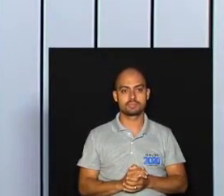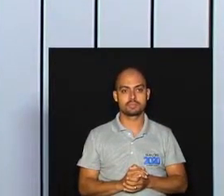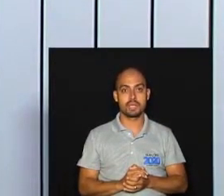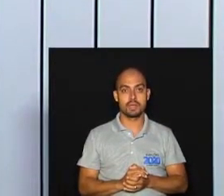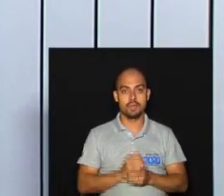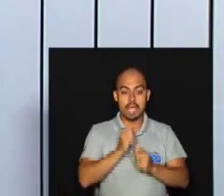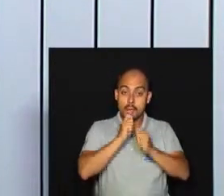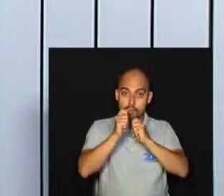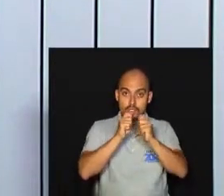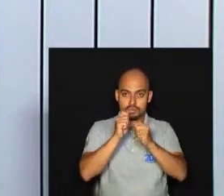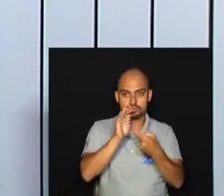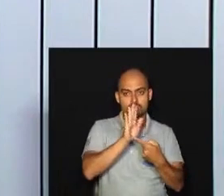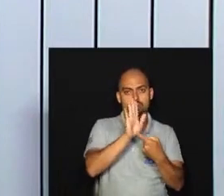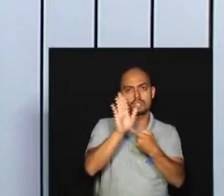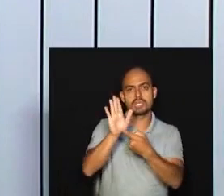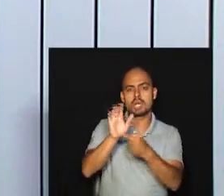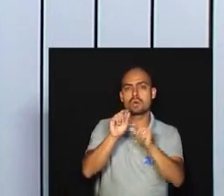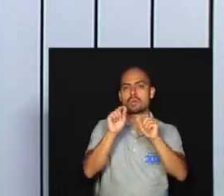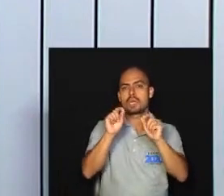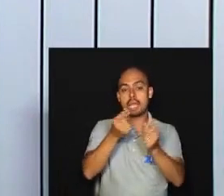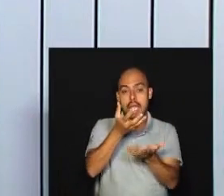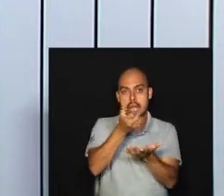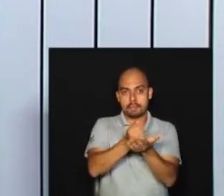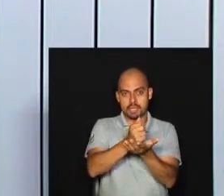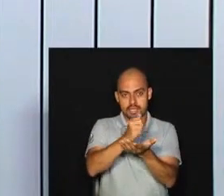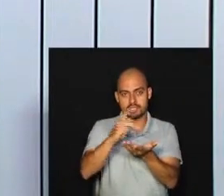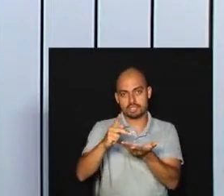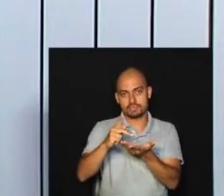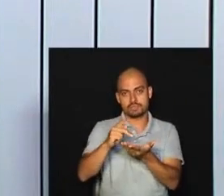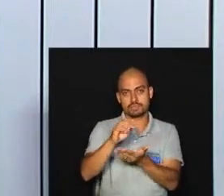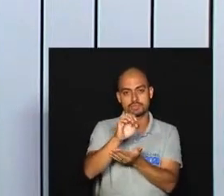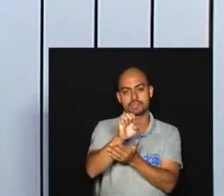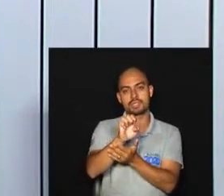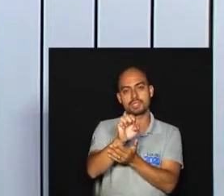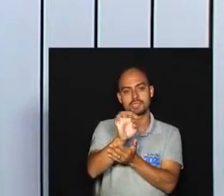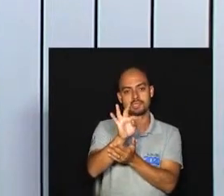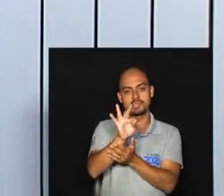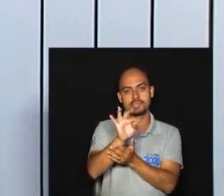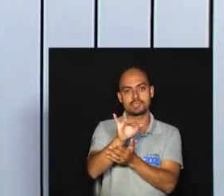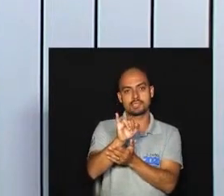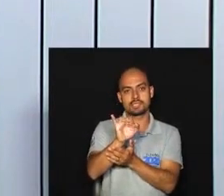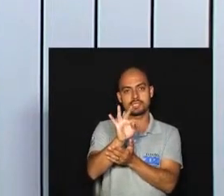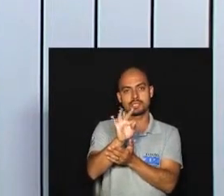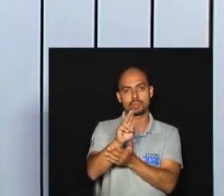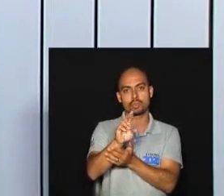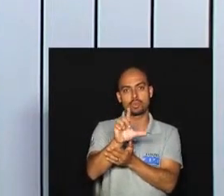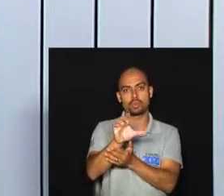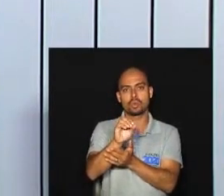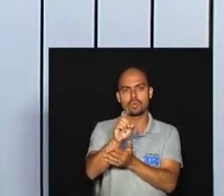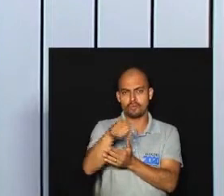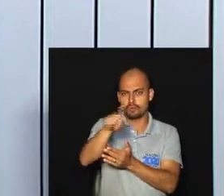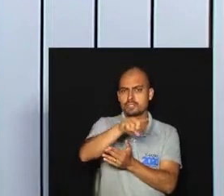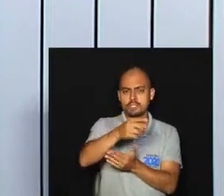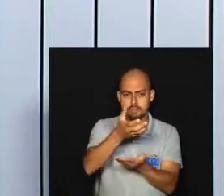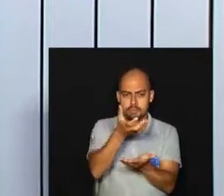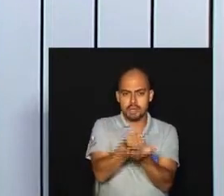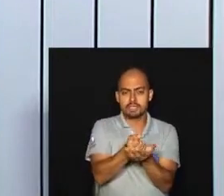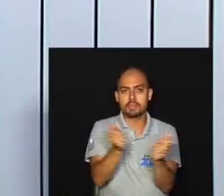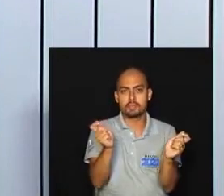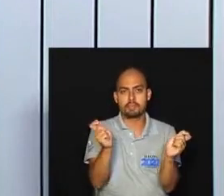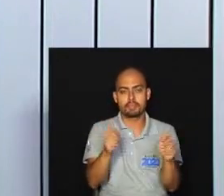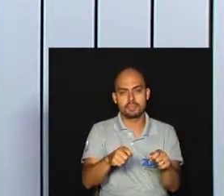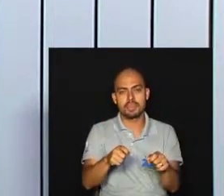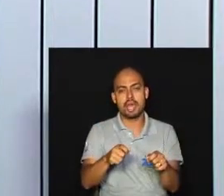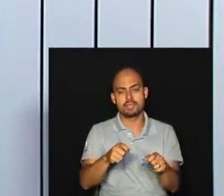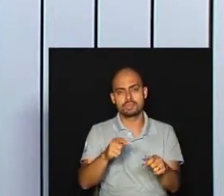uma reportagem sobre o e-Título, que é um aplicativo de celular para você aí na sua casa baixar. Você que tem o